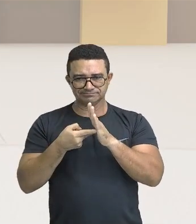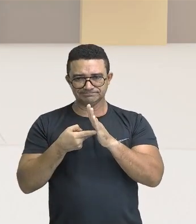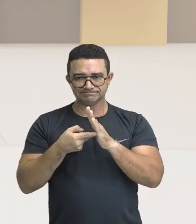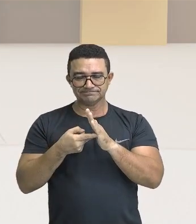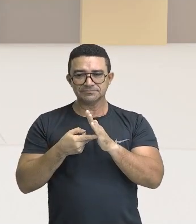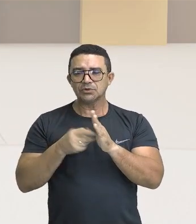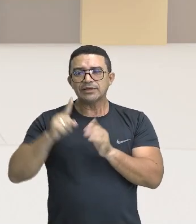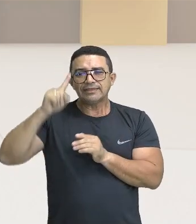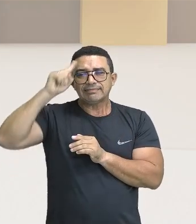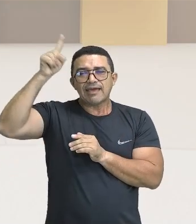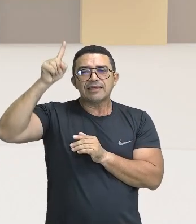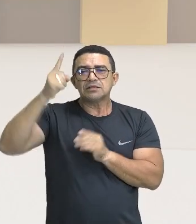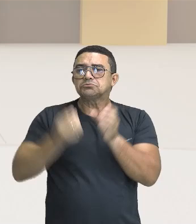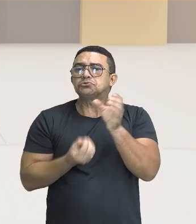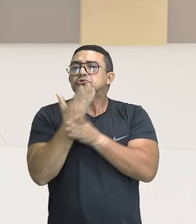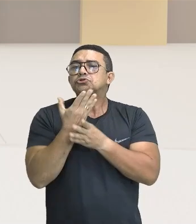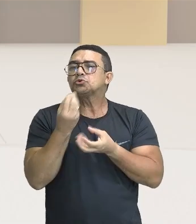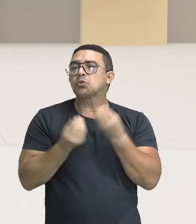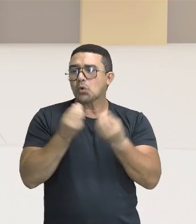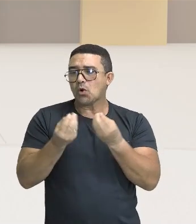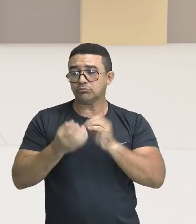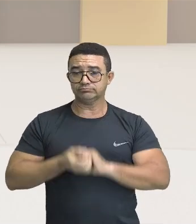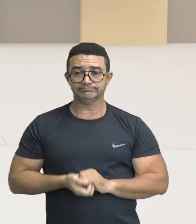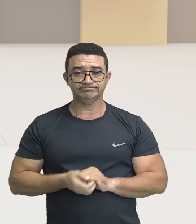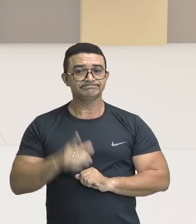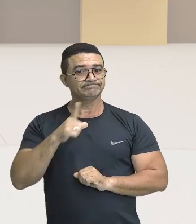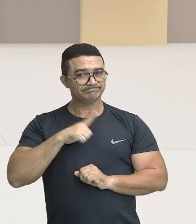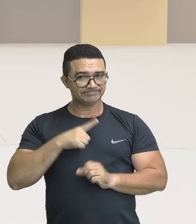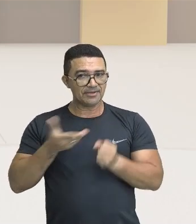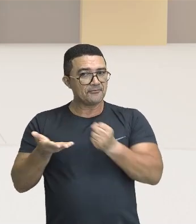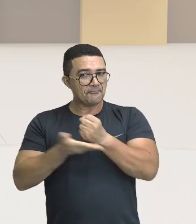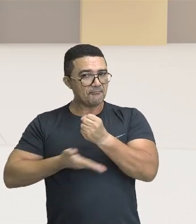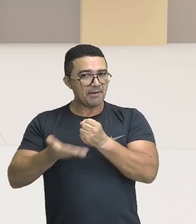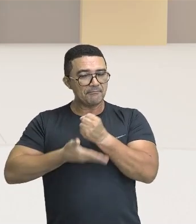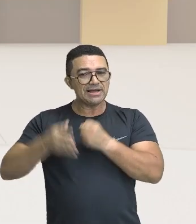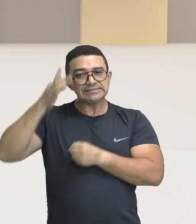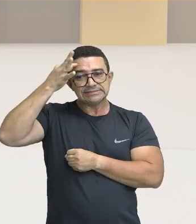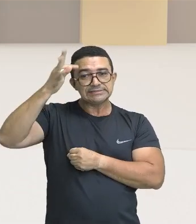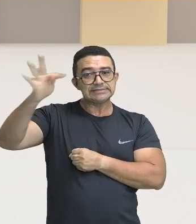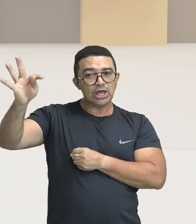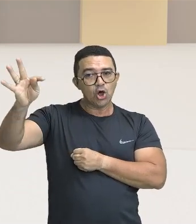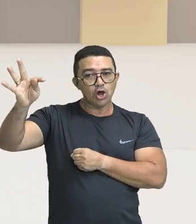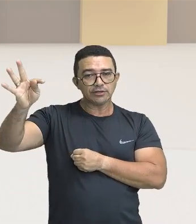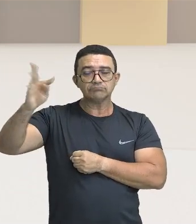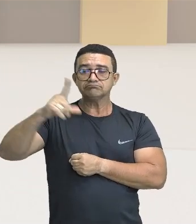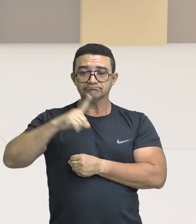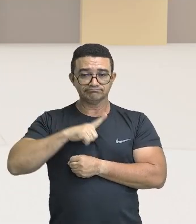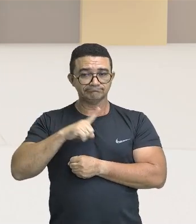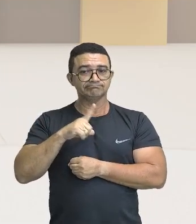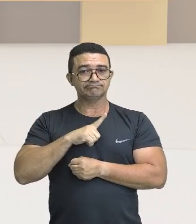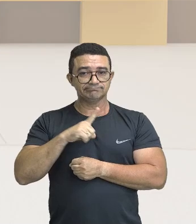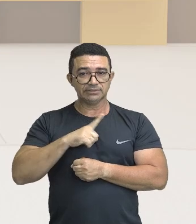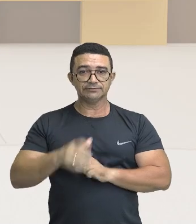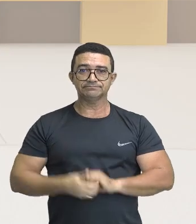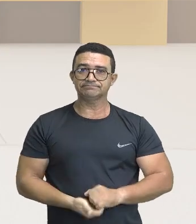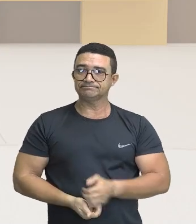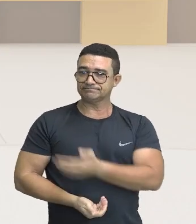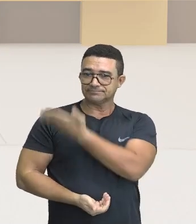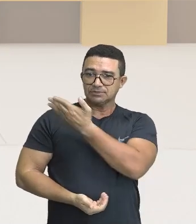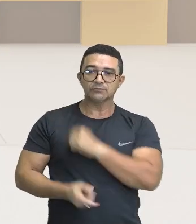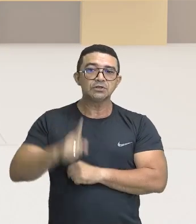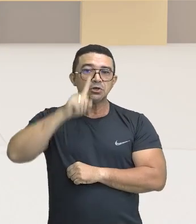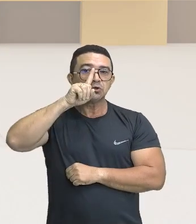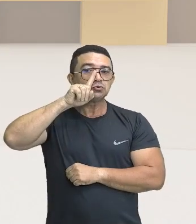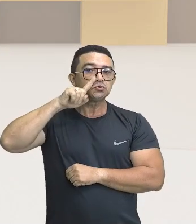lá. Essa ideia, claro, que tem uma base teórica. E o primeiro a trazer esta ideia foi Émile